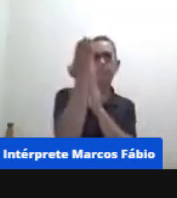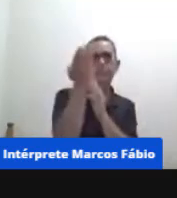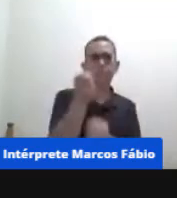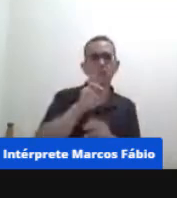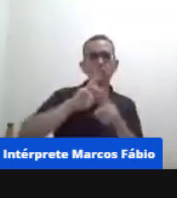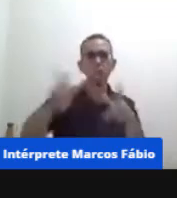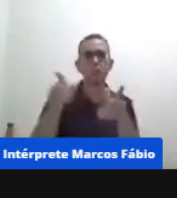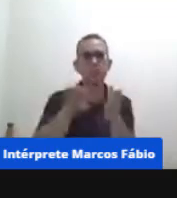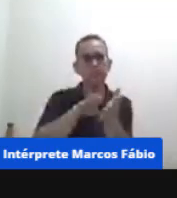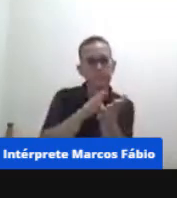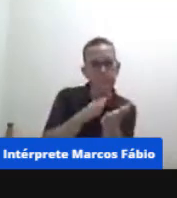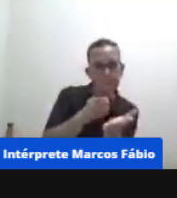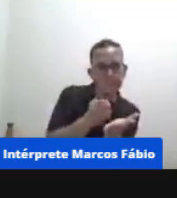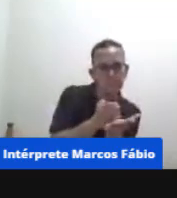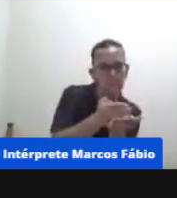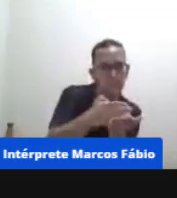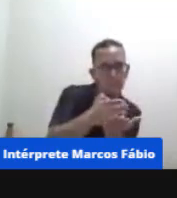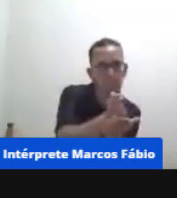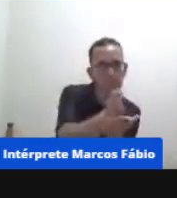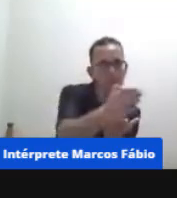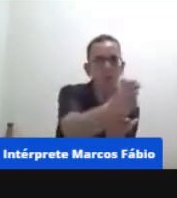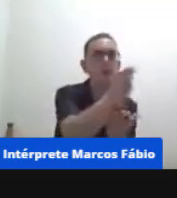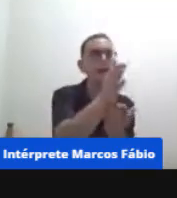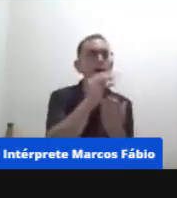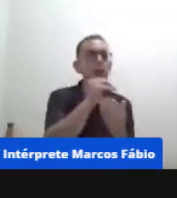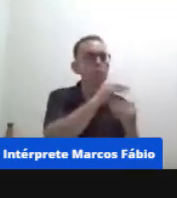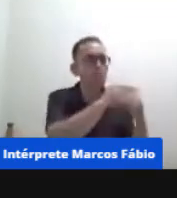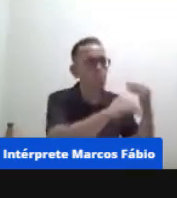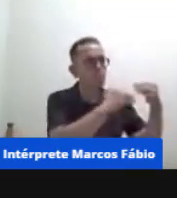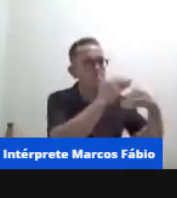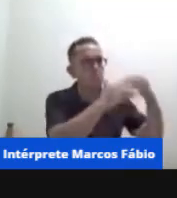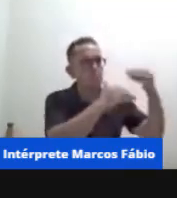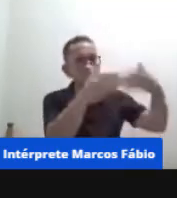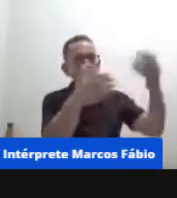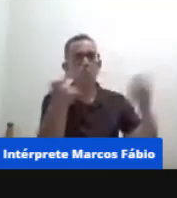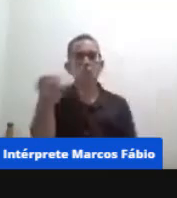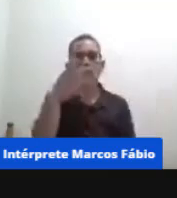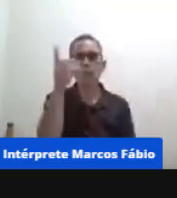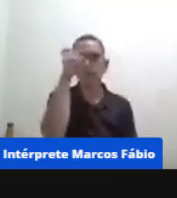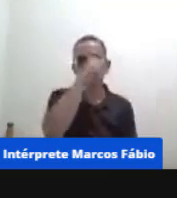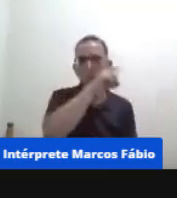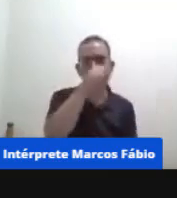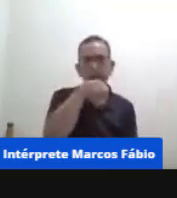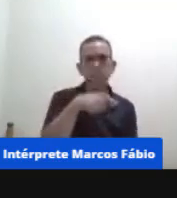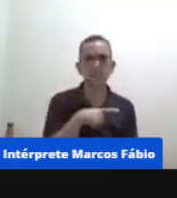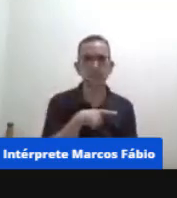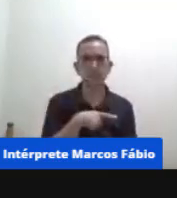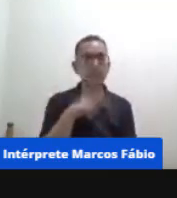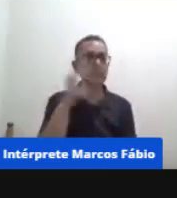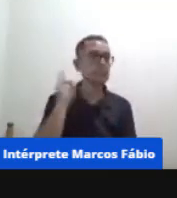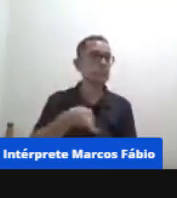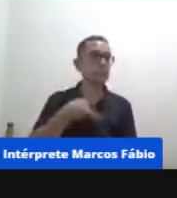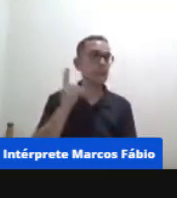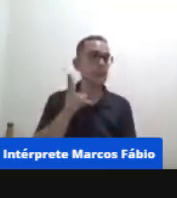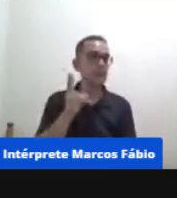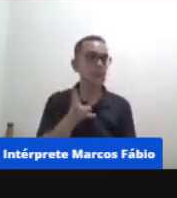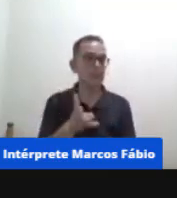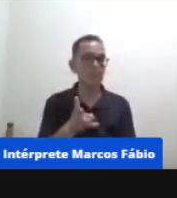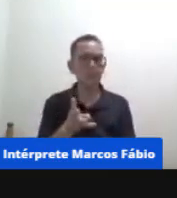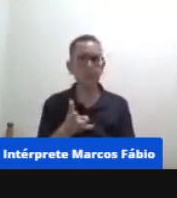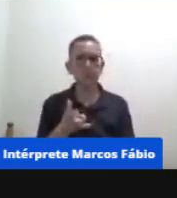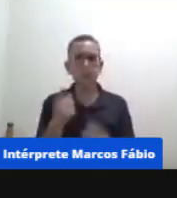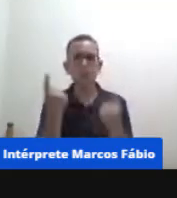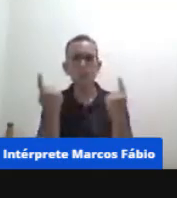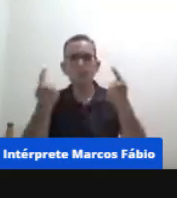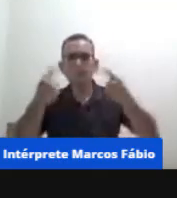avanços e propor novos desafios. Sempre. O desafio é extremamente importante para o desenvolvimento da